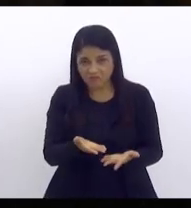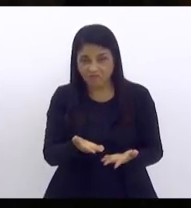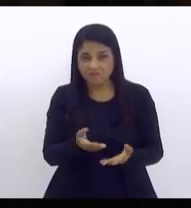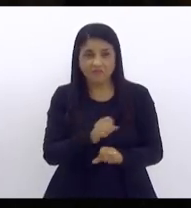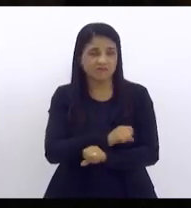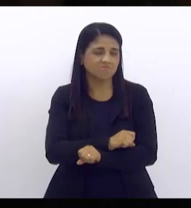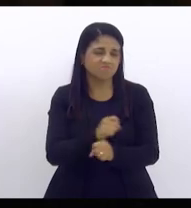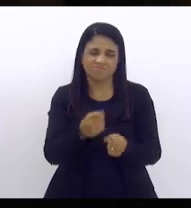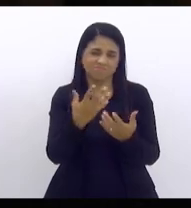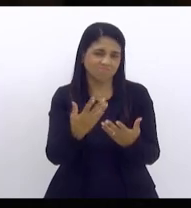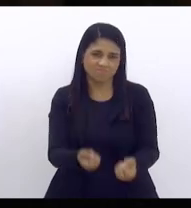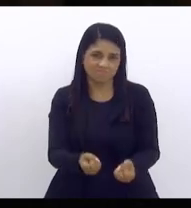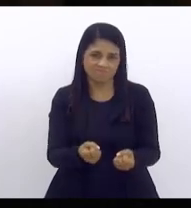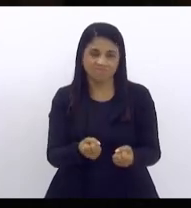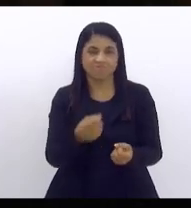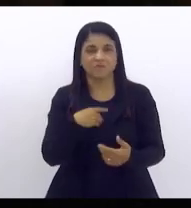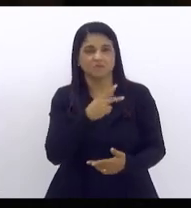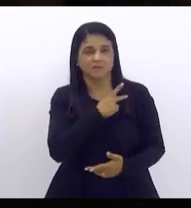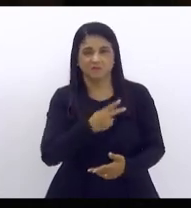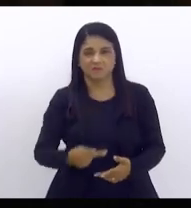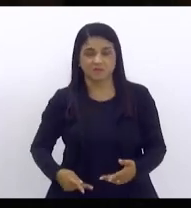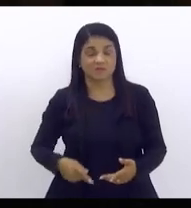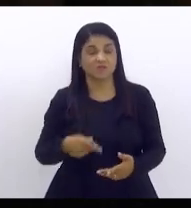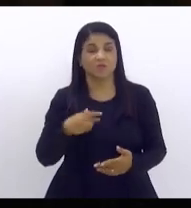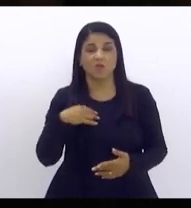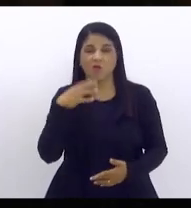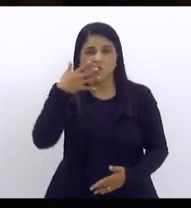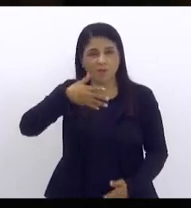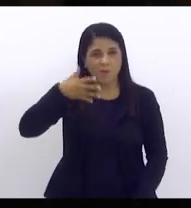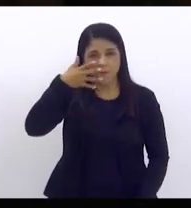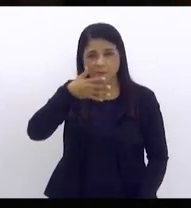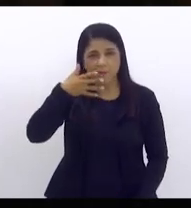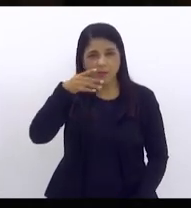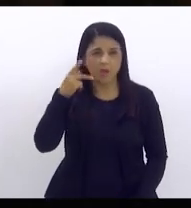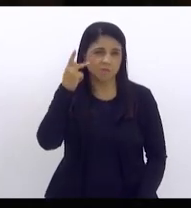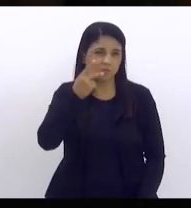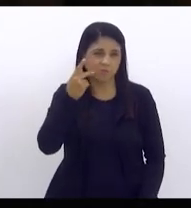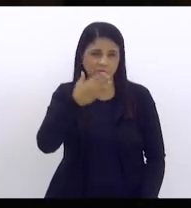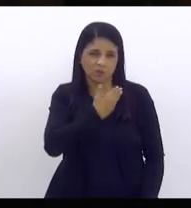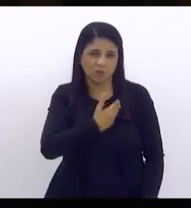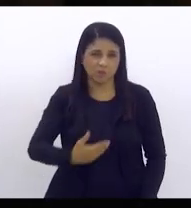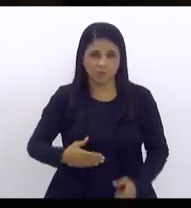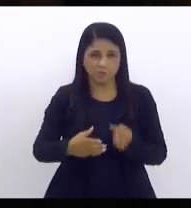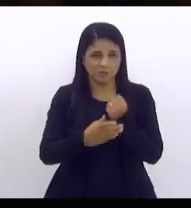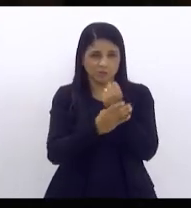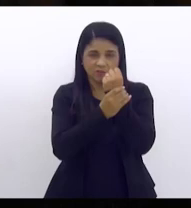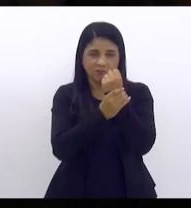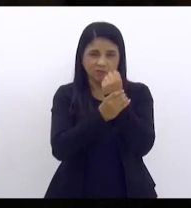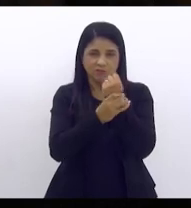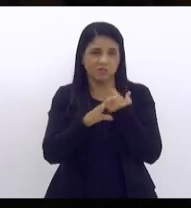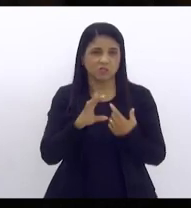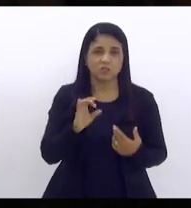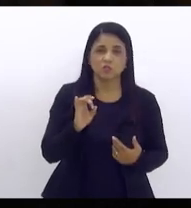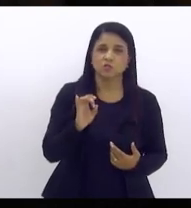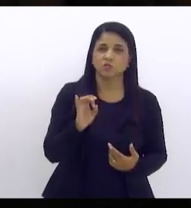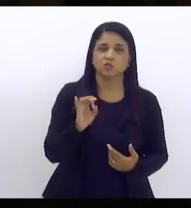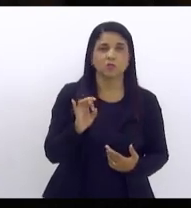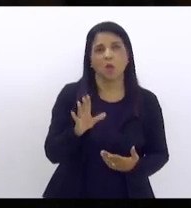possível, senhor presidente. E, senhor presidente, eu não falo aqui de política pública de segurança só porque